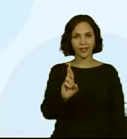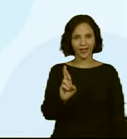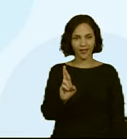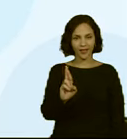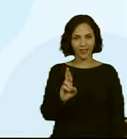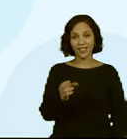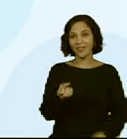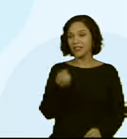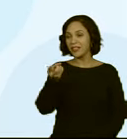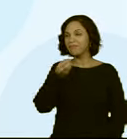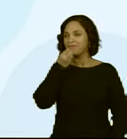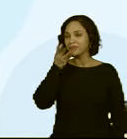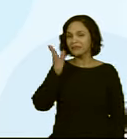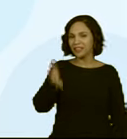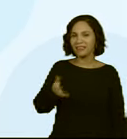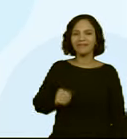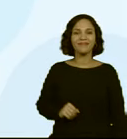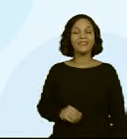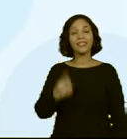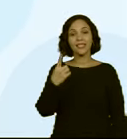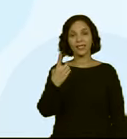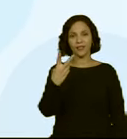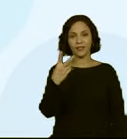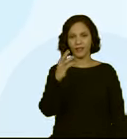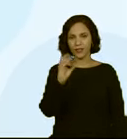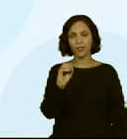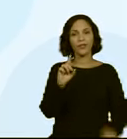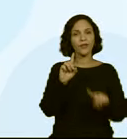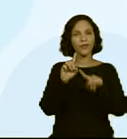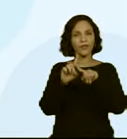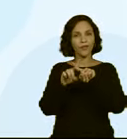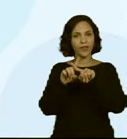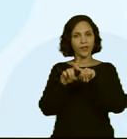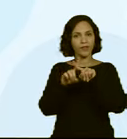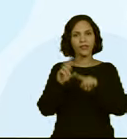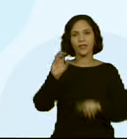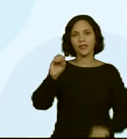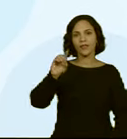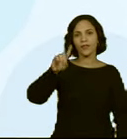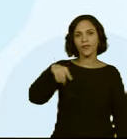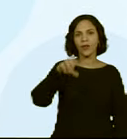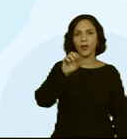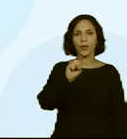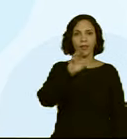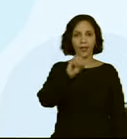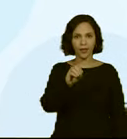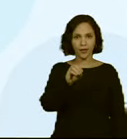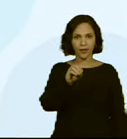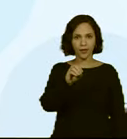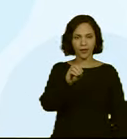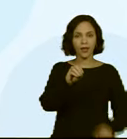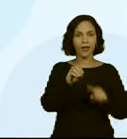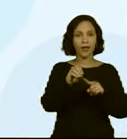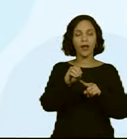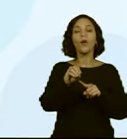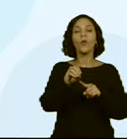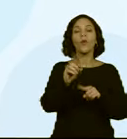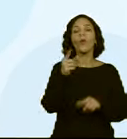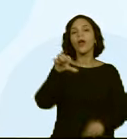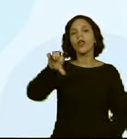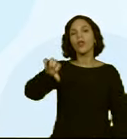Já que você deu spoiler e multiplicar por 0800 e esse valor vai dar